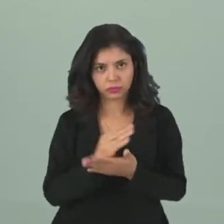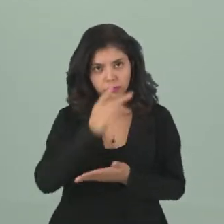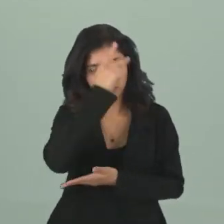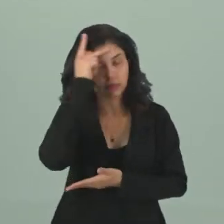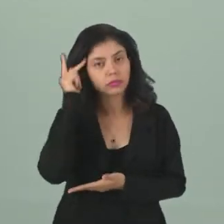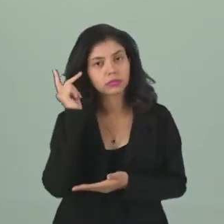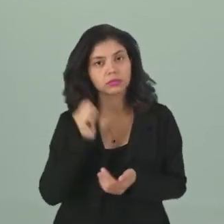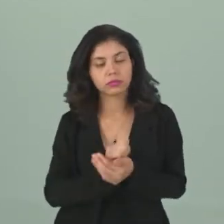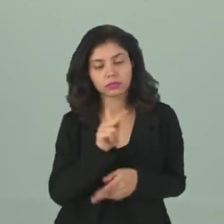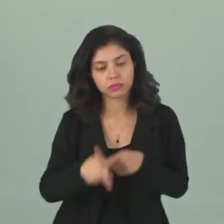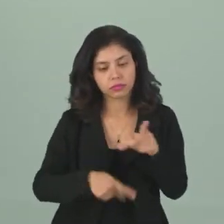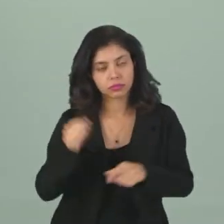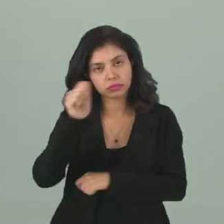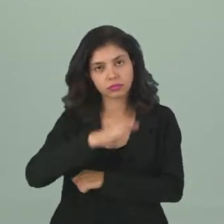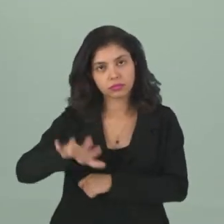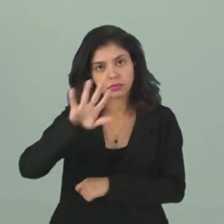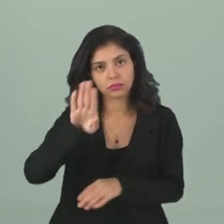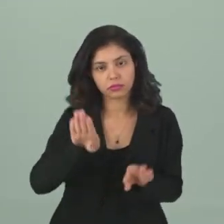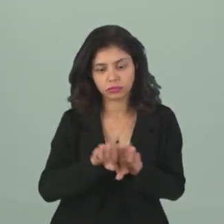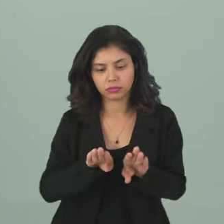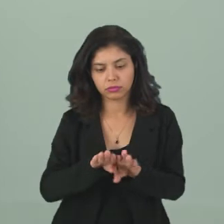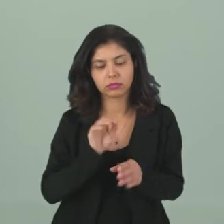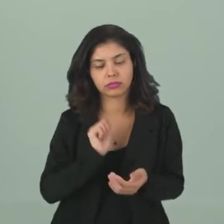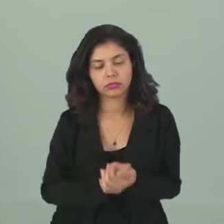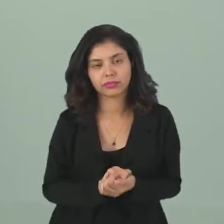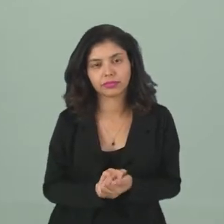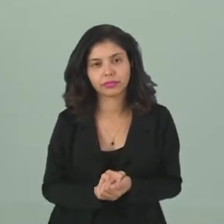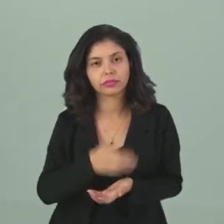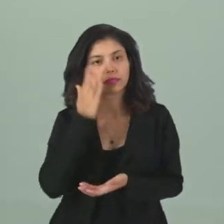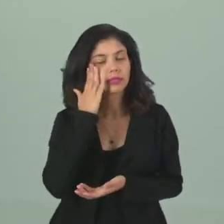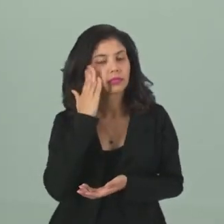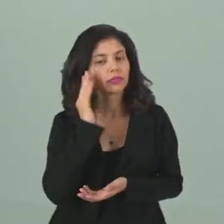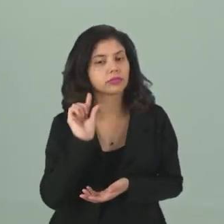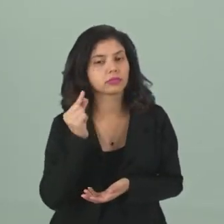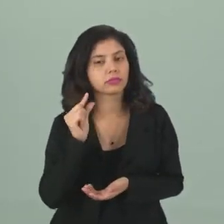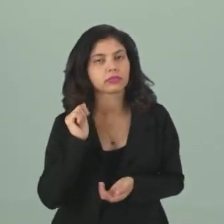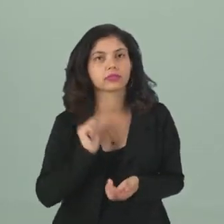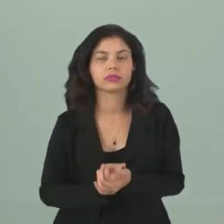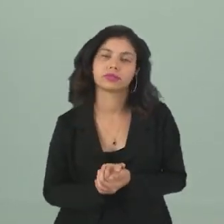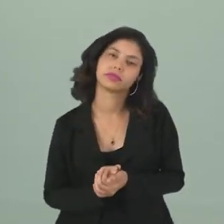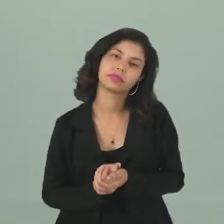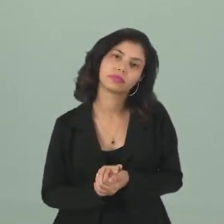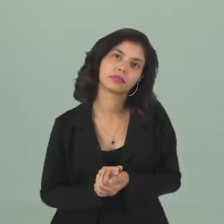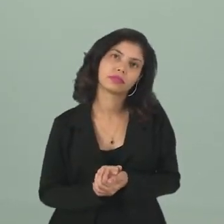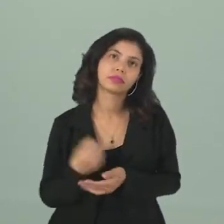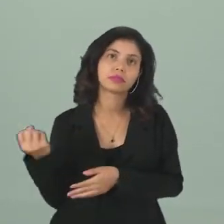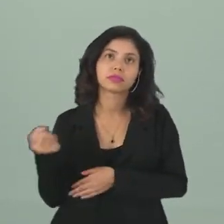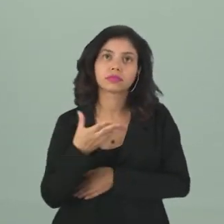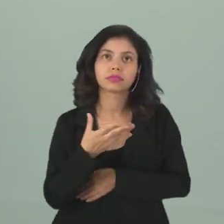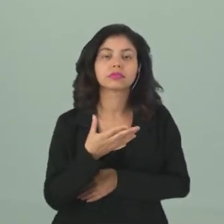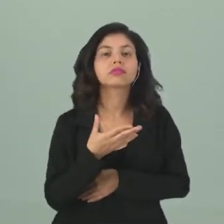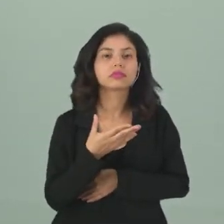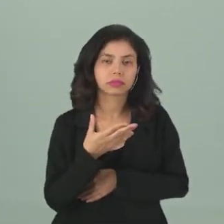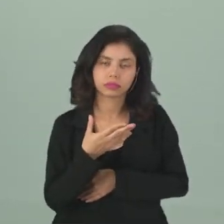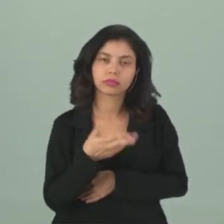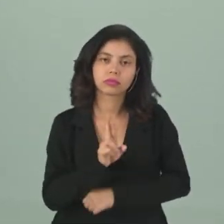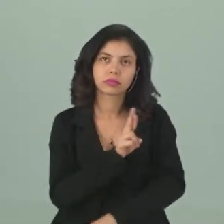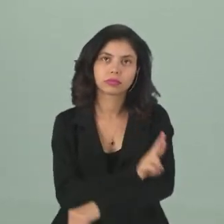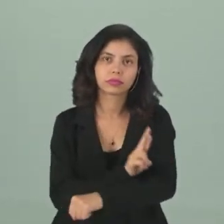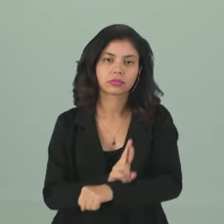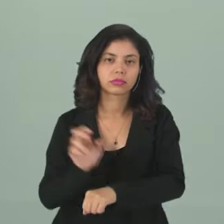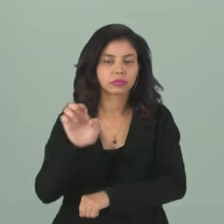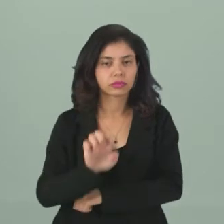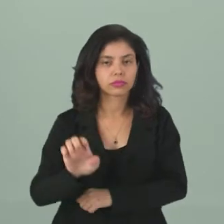pessoas e população no geral também. Então vamos lá entender um pouquinho sobre a reforma religiosa na Europa, ou como é